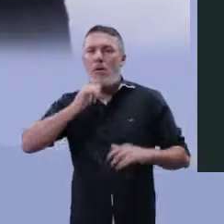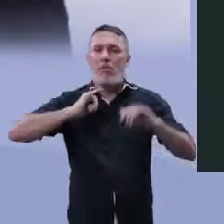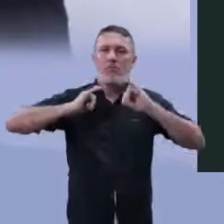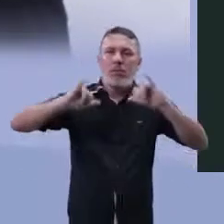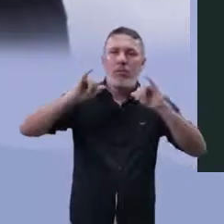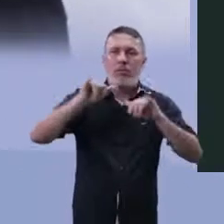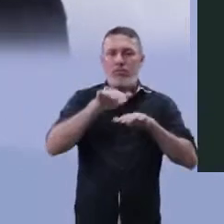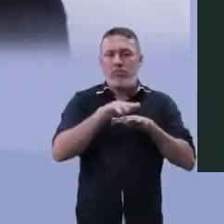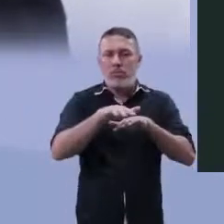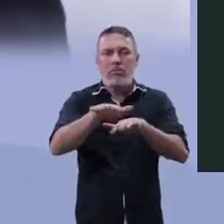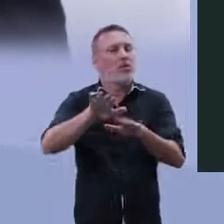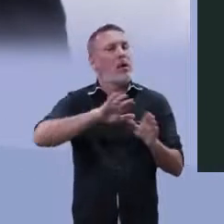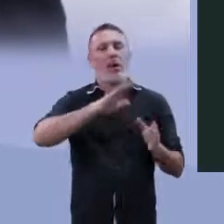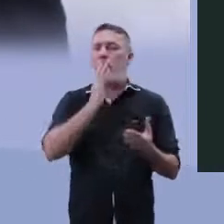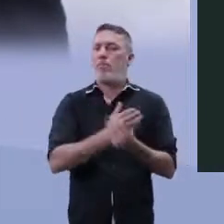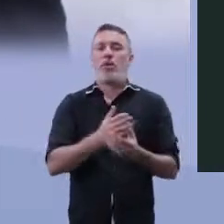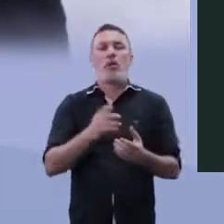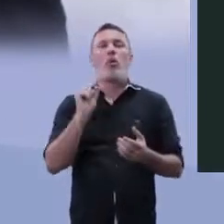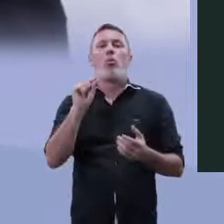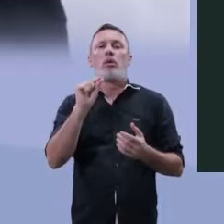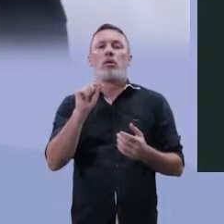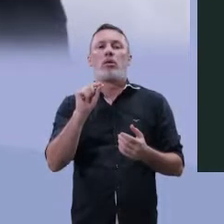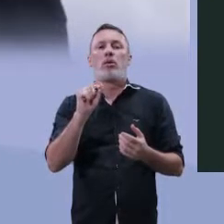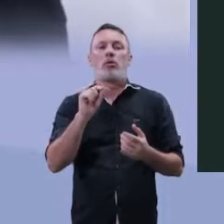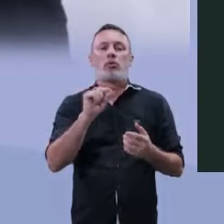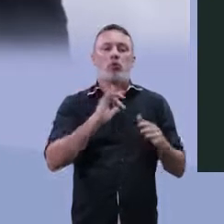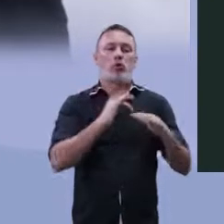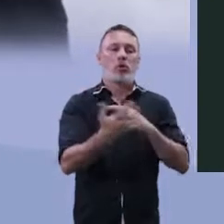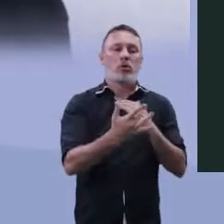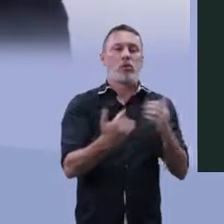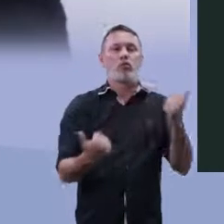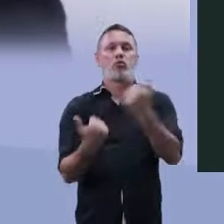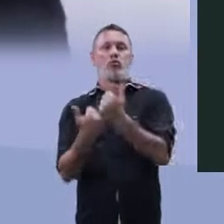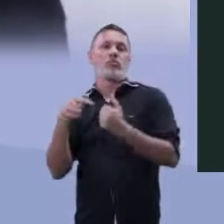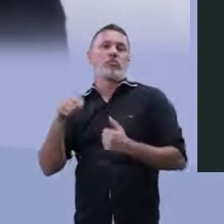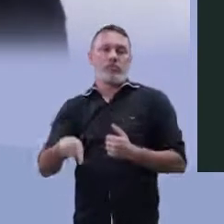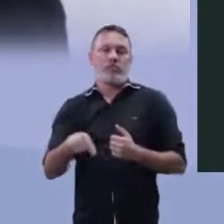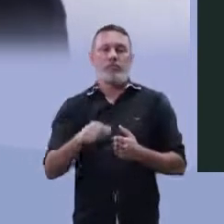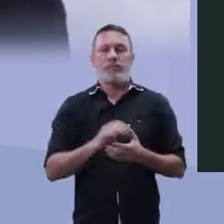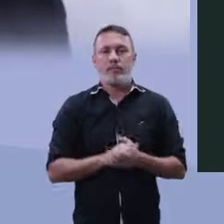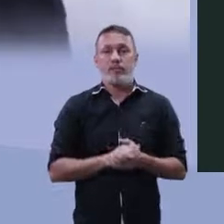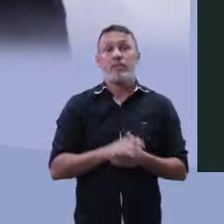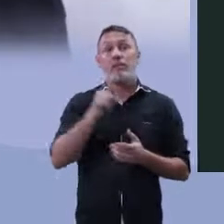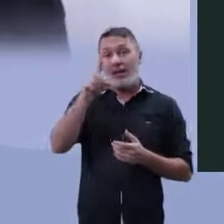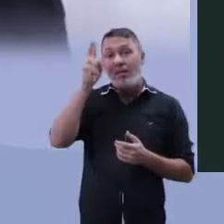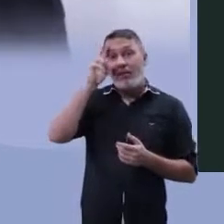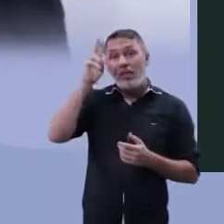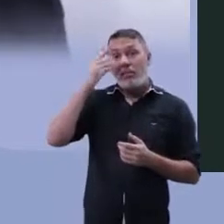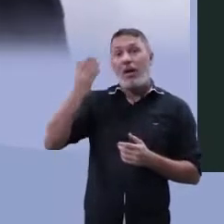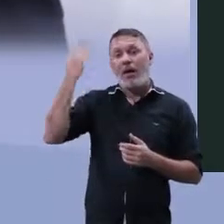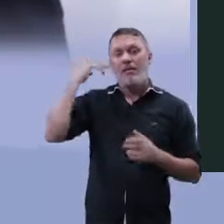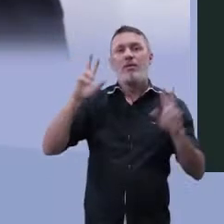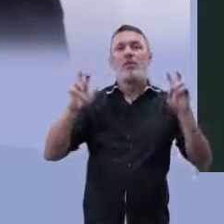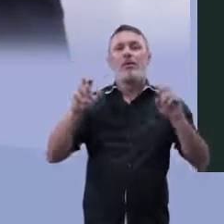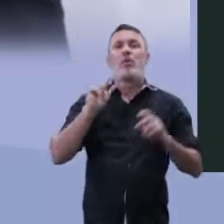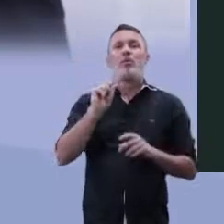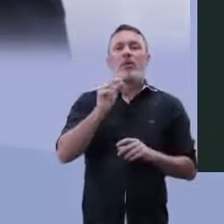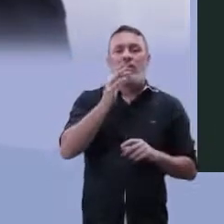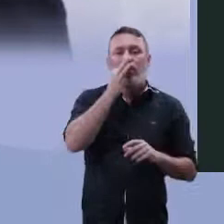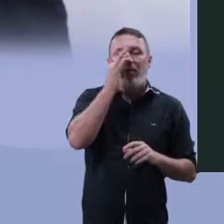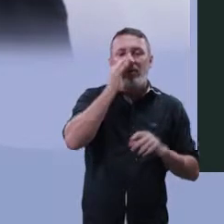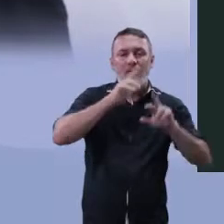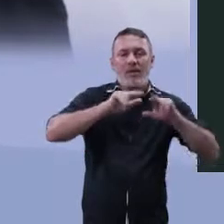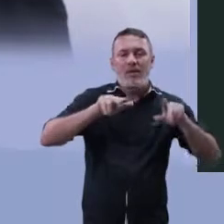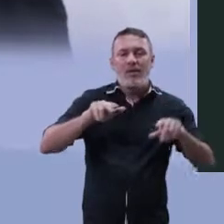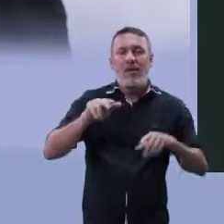de alguma forma, substituídas pelas redes sociais. É só lembrar, por exemplo, quando do advento